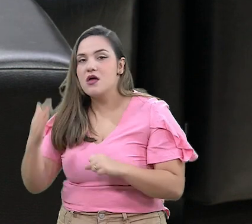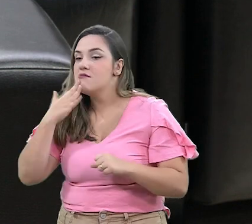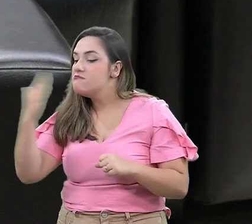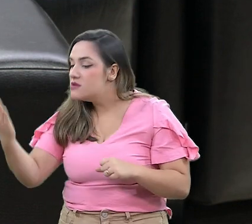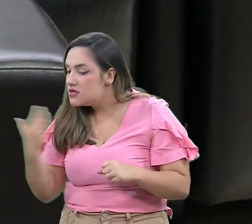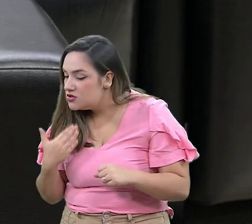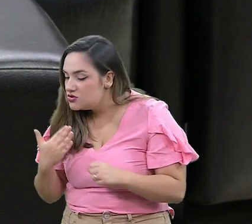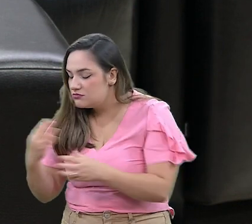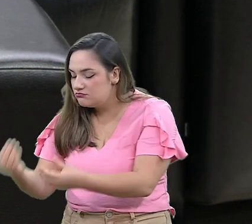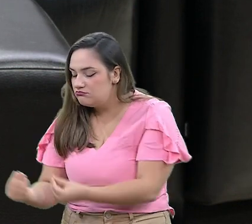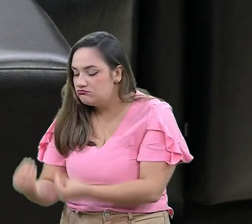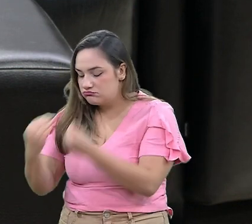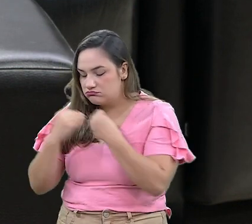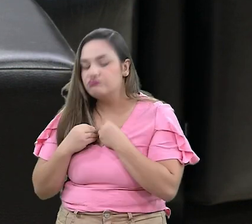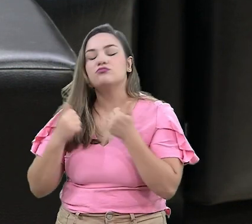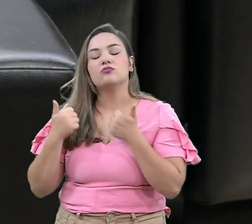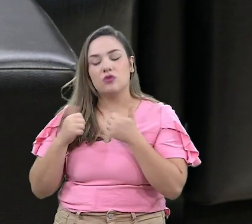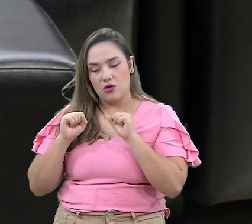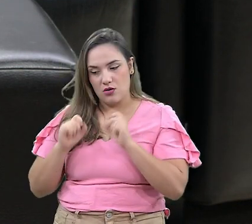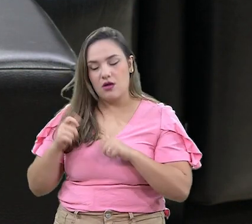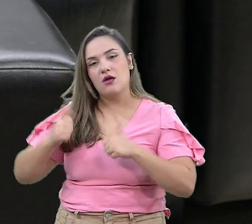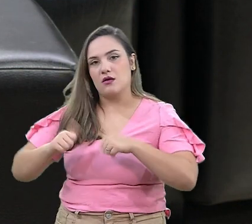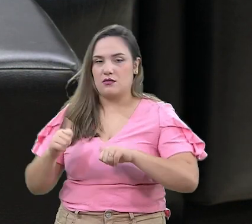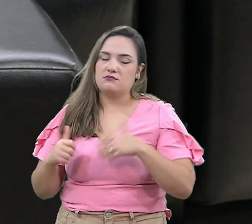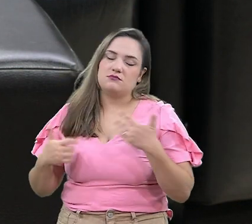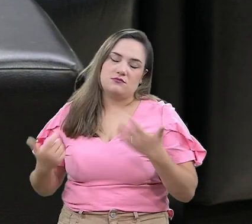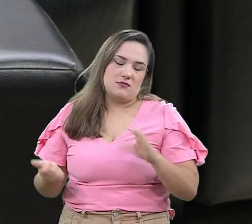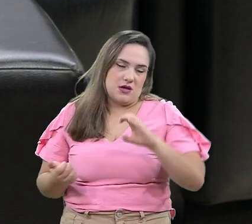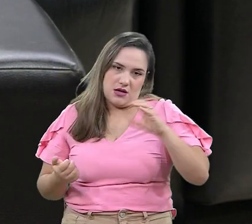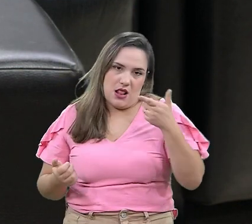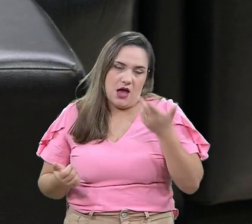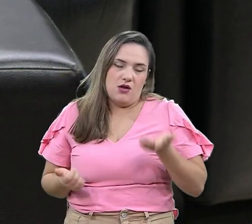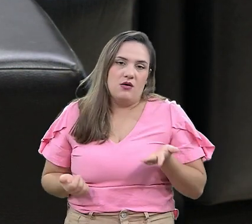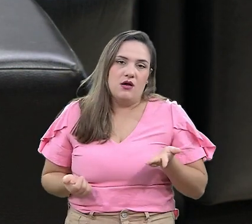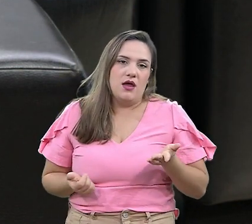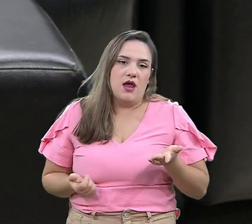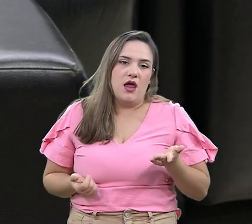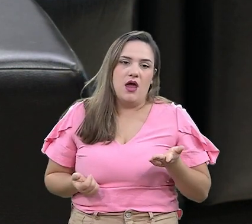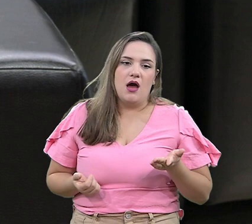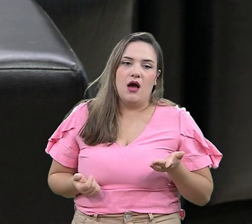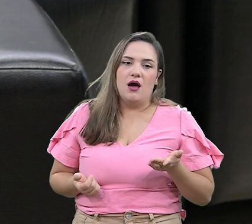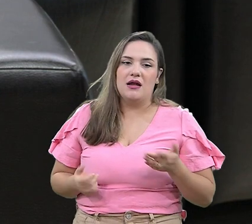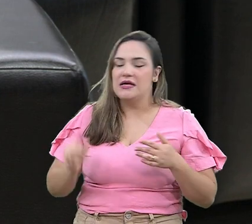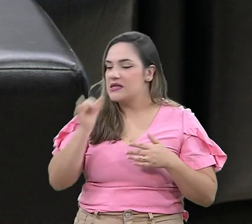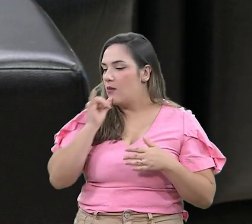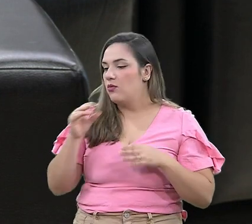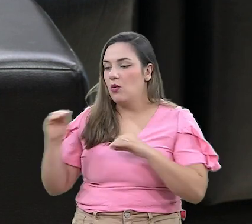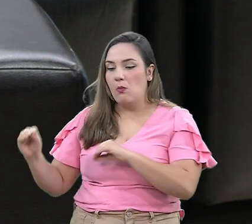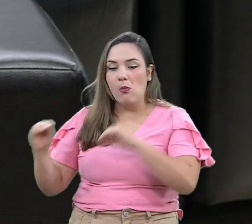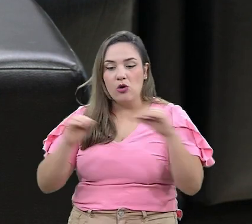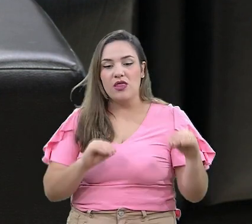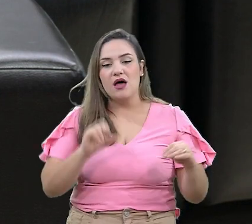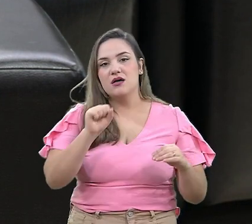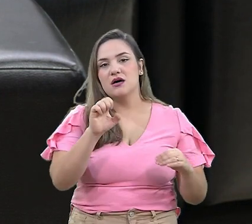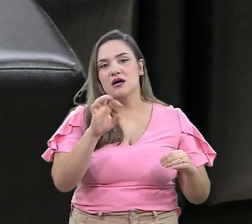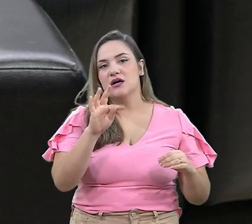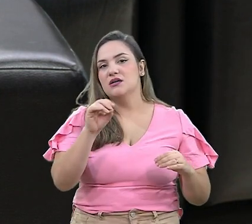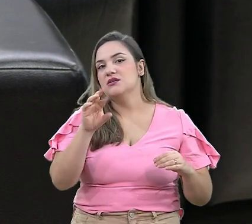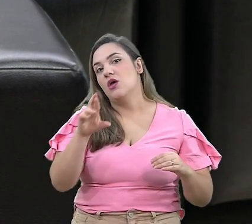objeto pela comissão de atuação. Obviamente que, por exemplo, a mudança